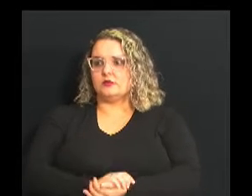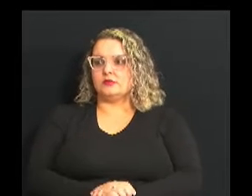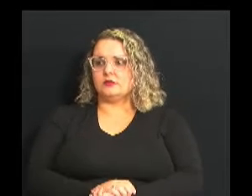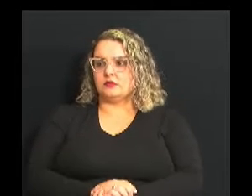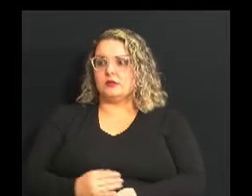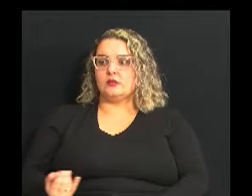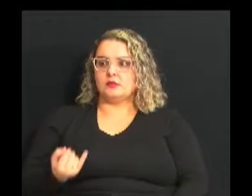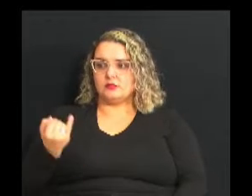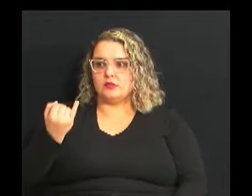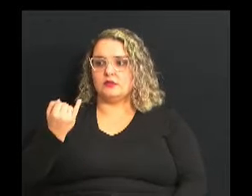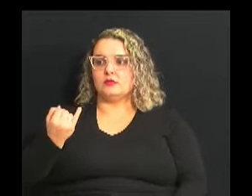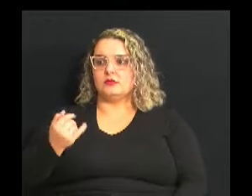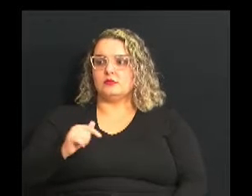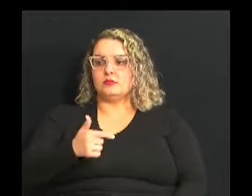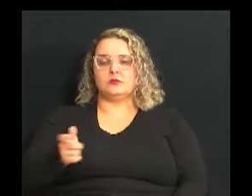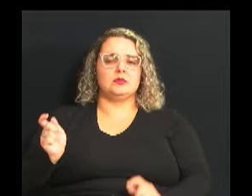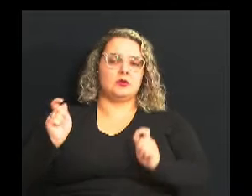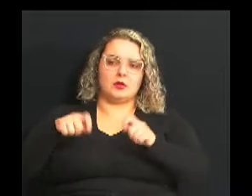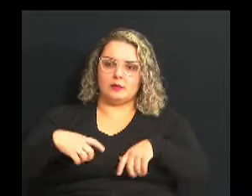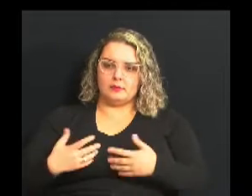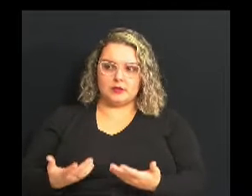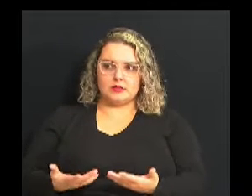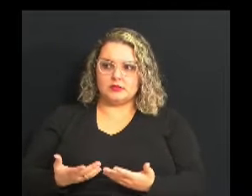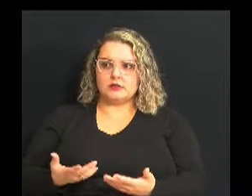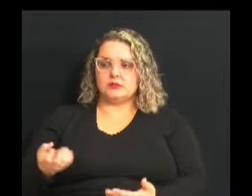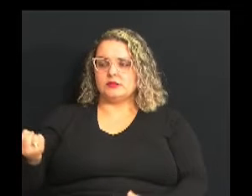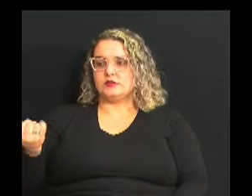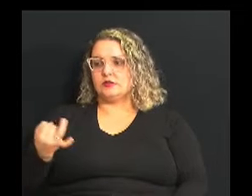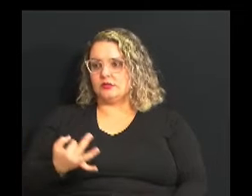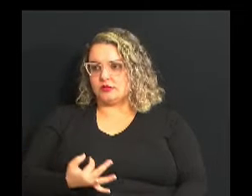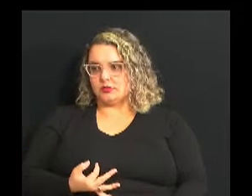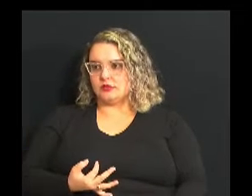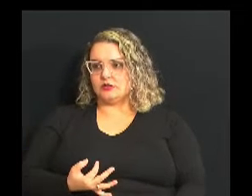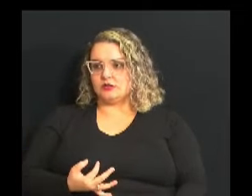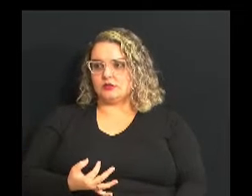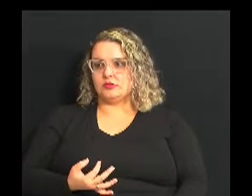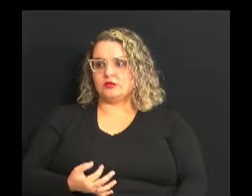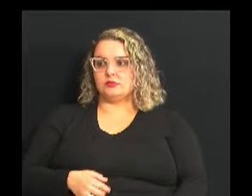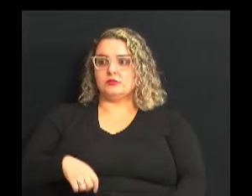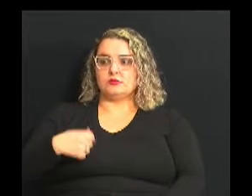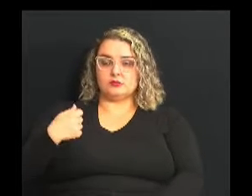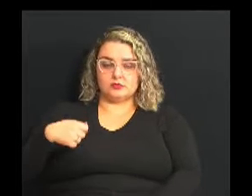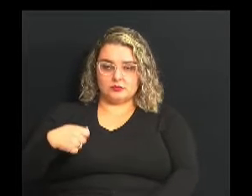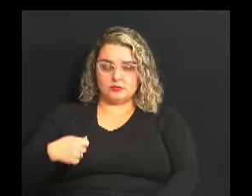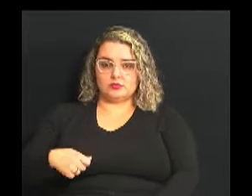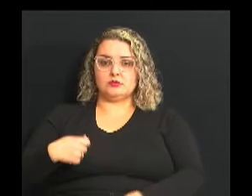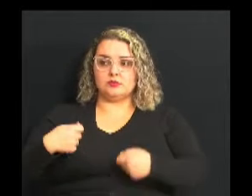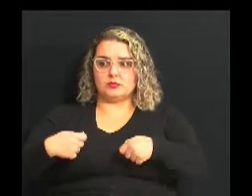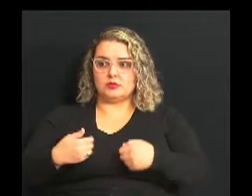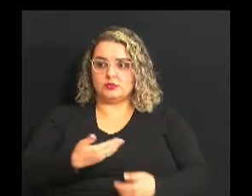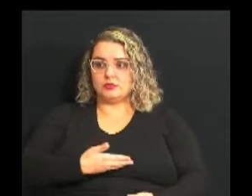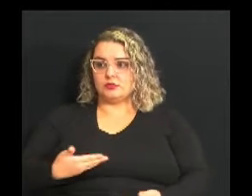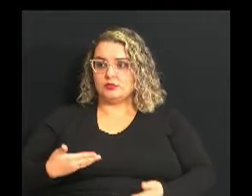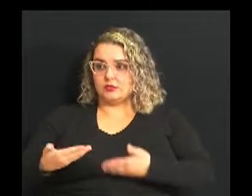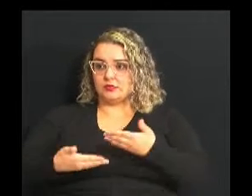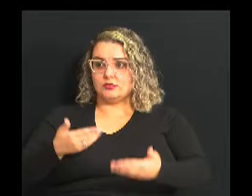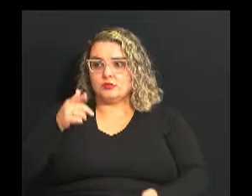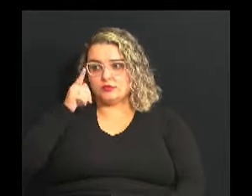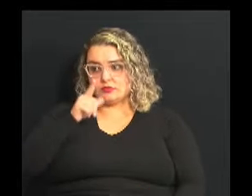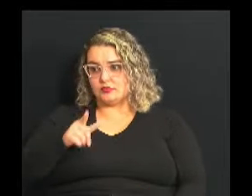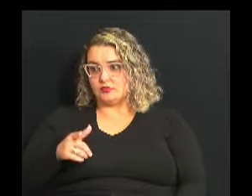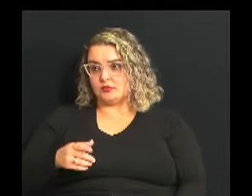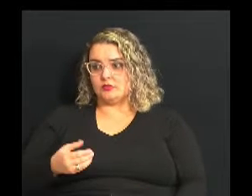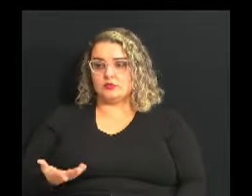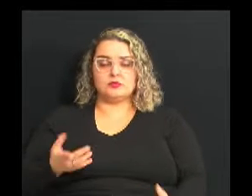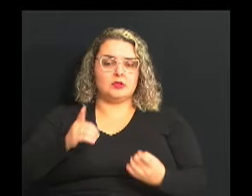sem capacitação e a quantidade necessária de servidores, a gente não consegue entregar as demandas que